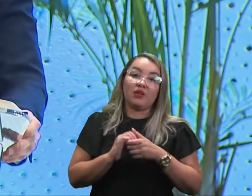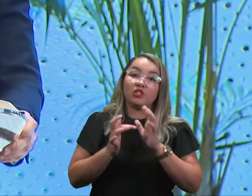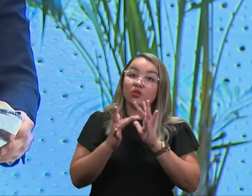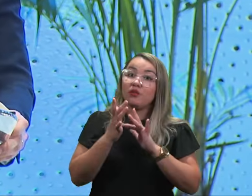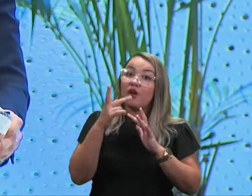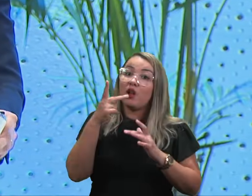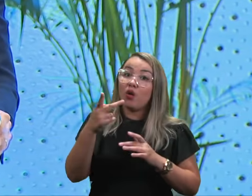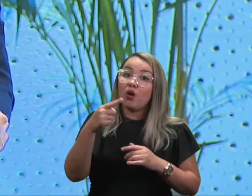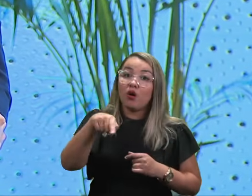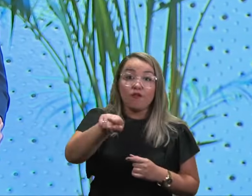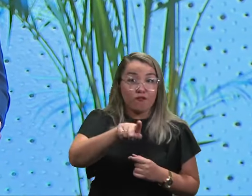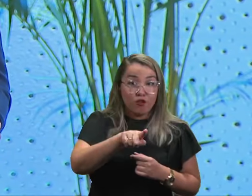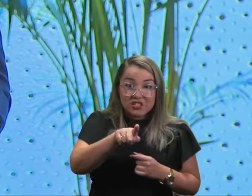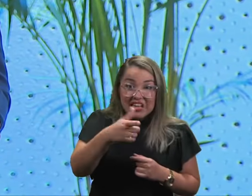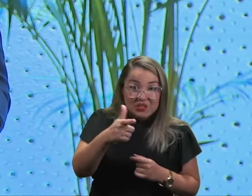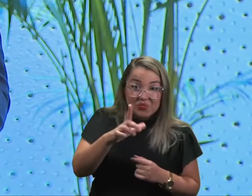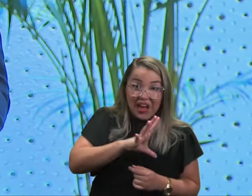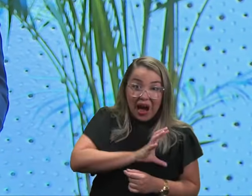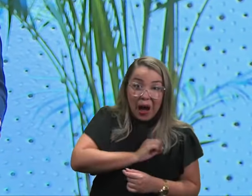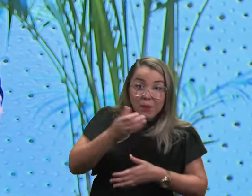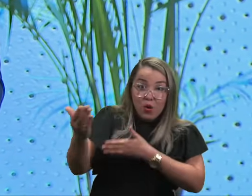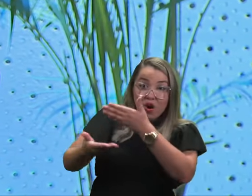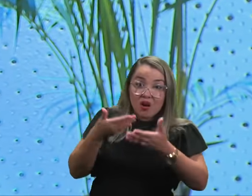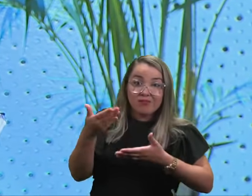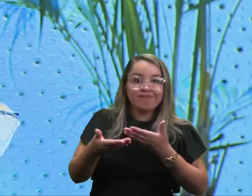vocês não são meus discípulos.